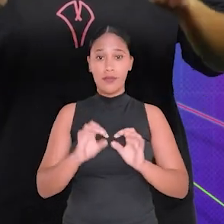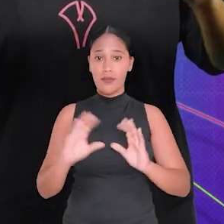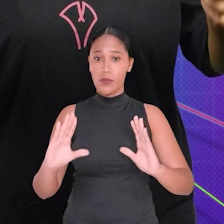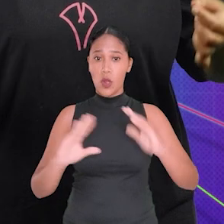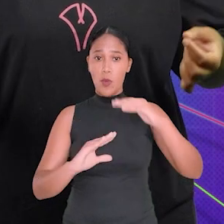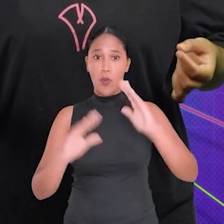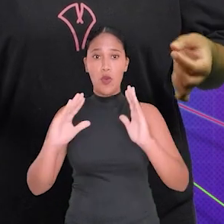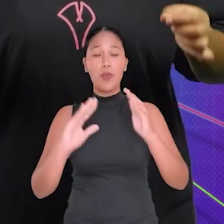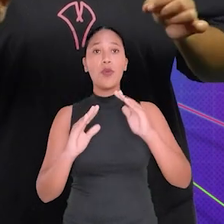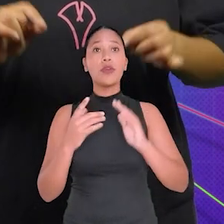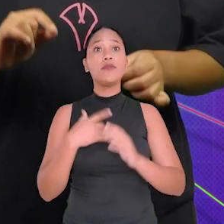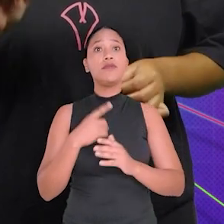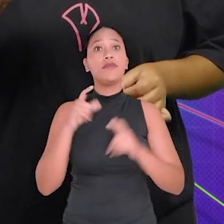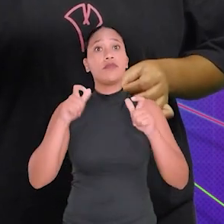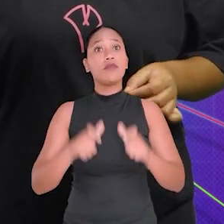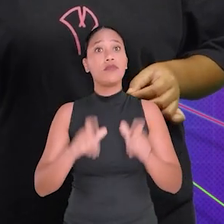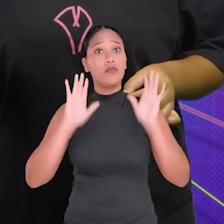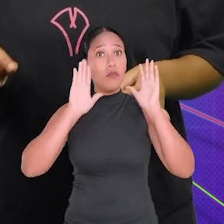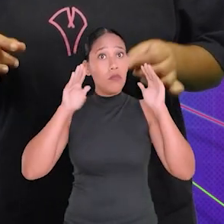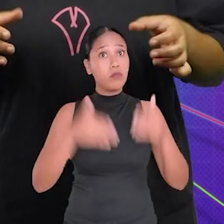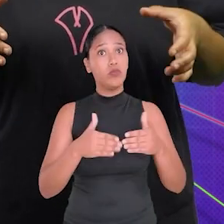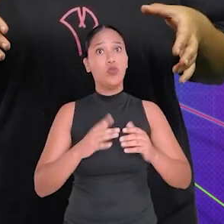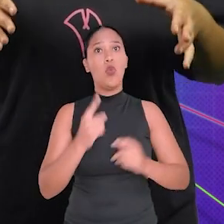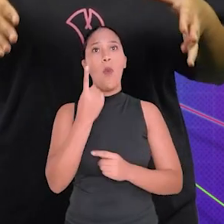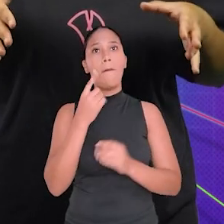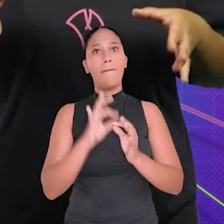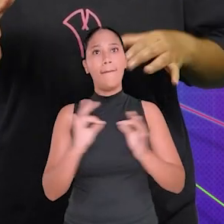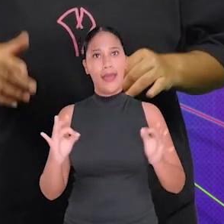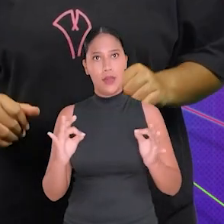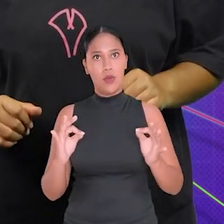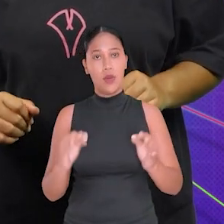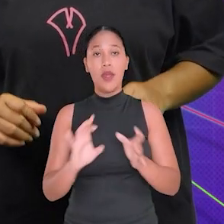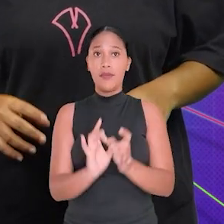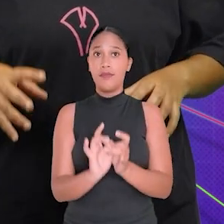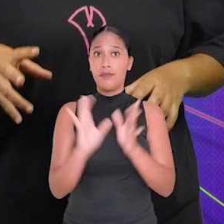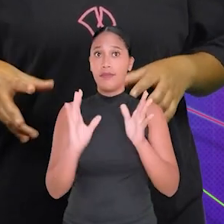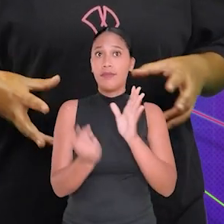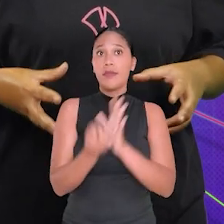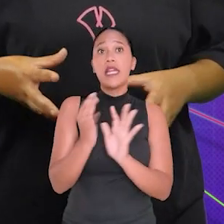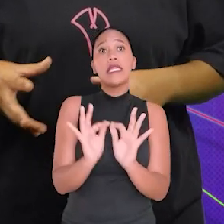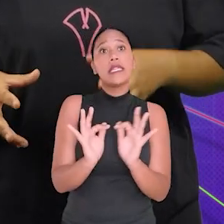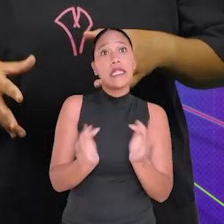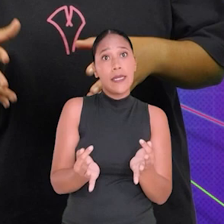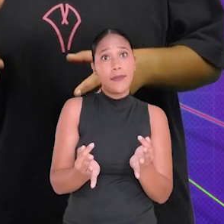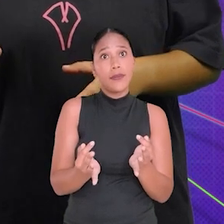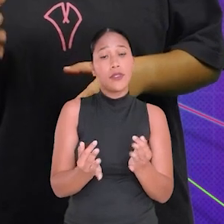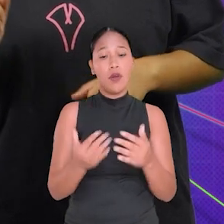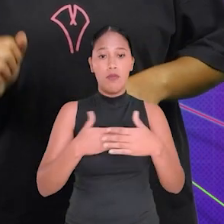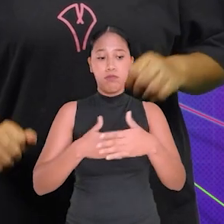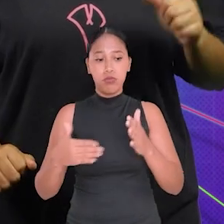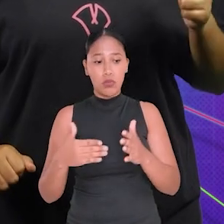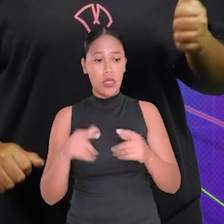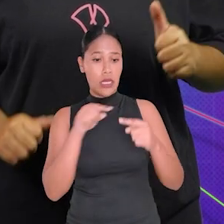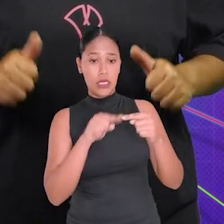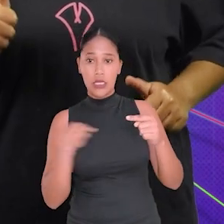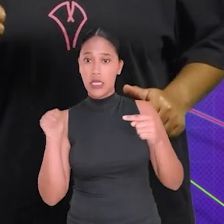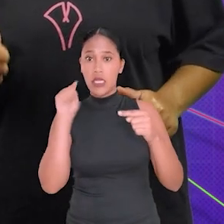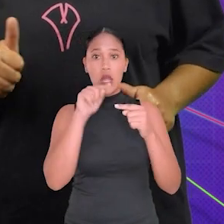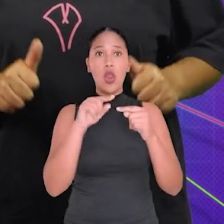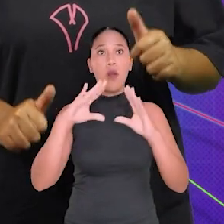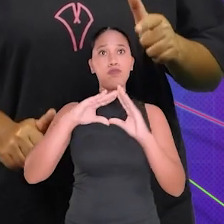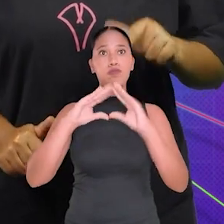uma grade de blocos, na qual cada bloco ocupa um espaço cúbico de 1 metro, permitindo assim a criação de formas simples, como